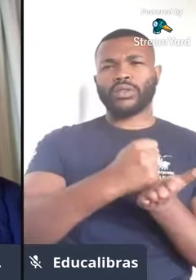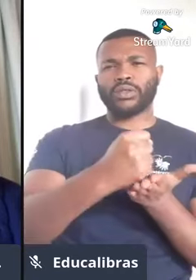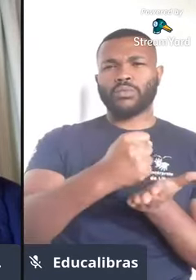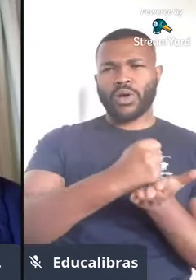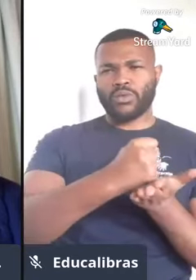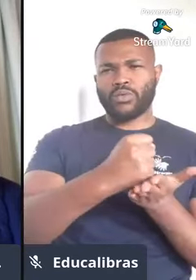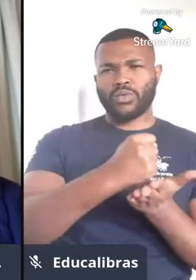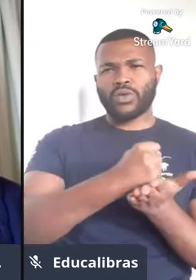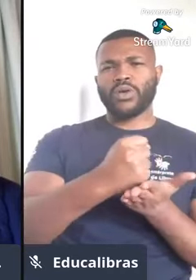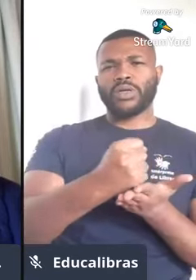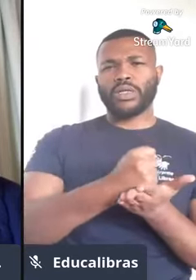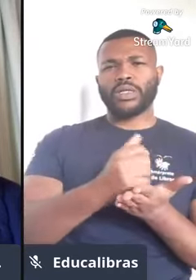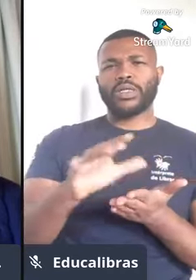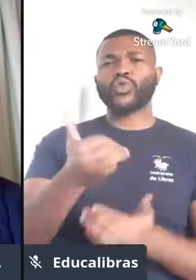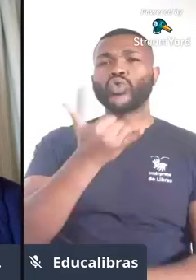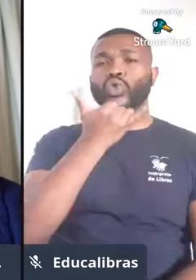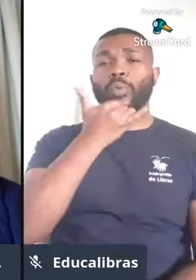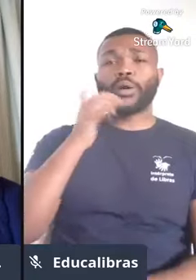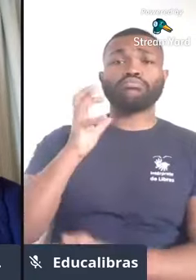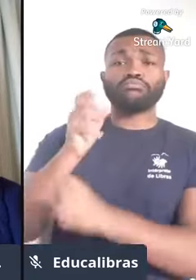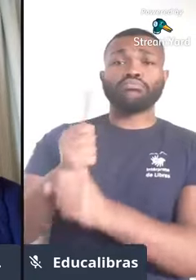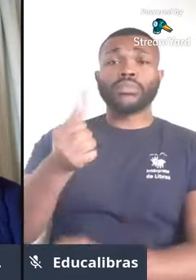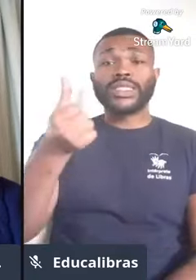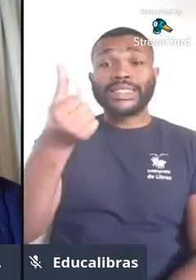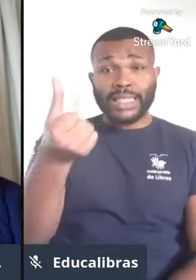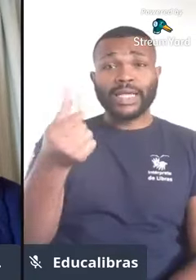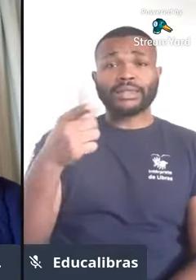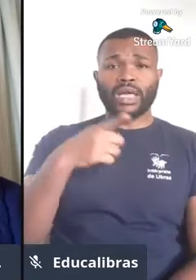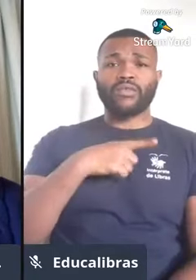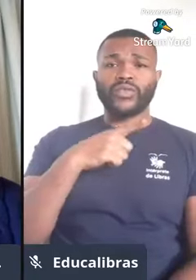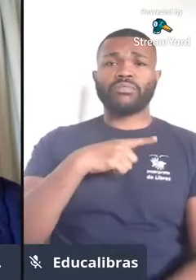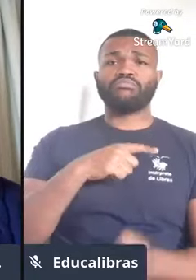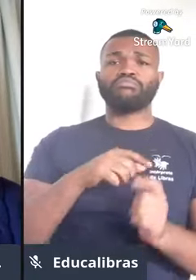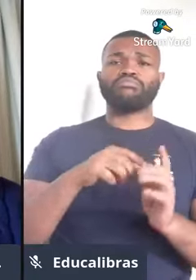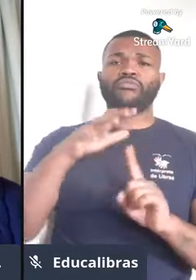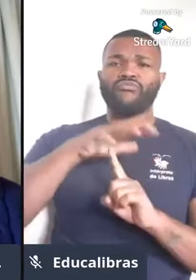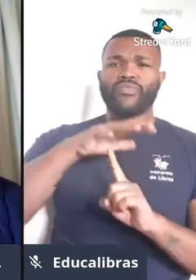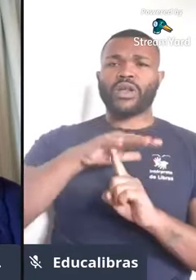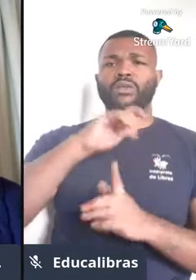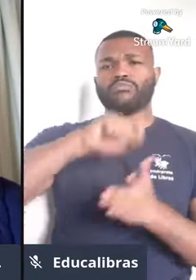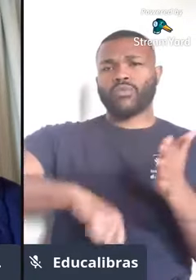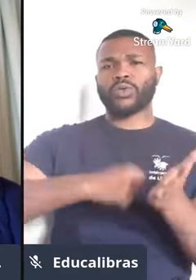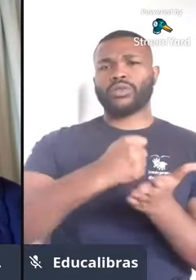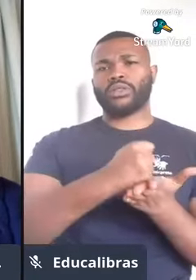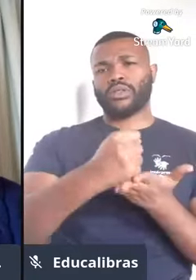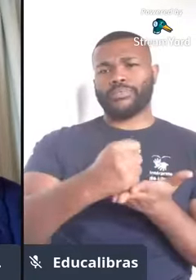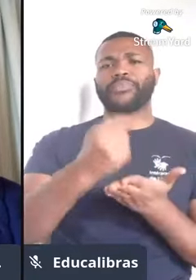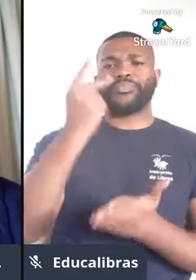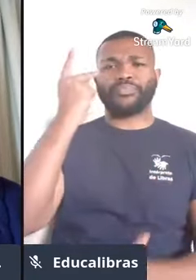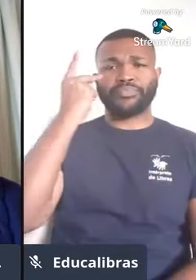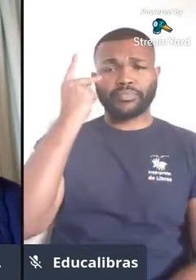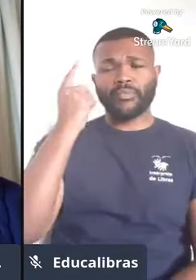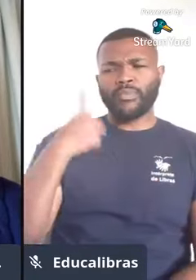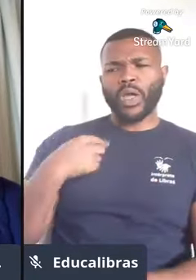nas 6 edições de contrata que nós fizemos. Então, as empresas se esforçam